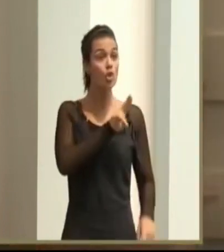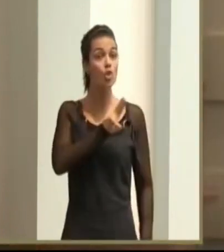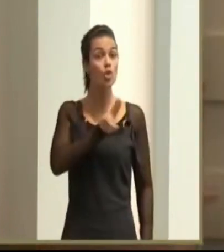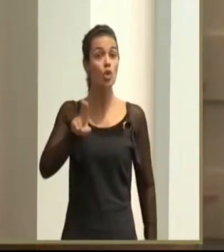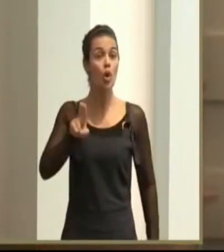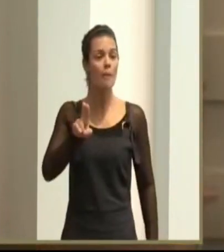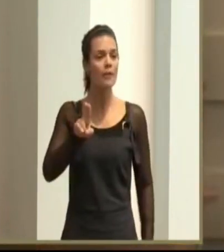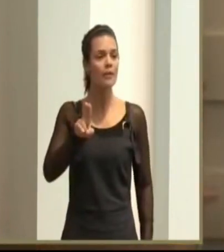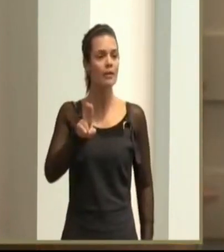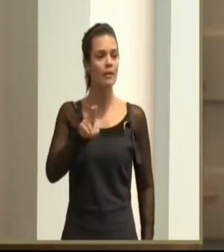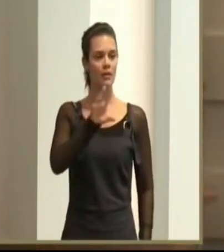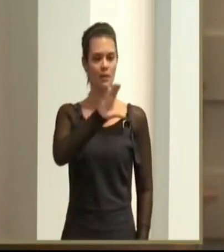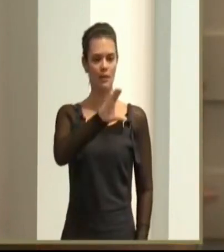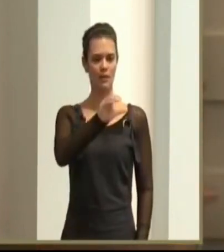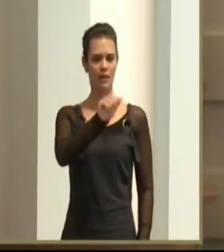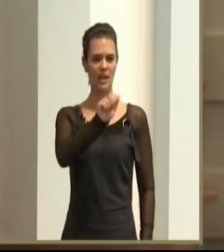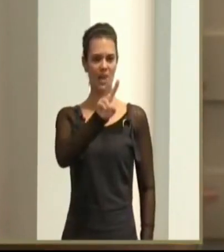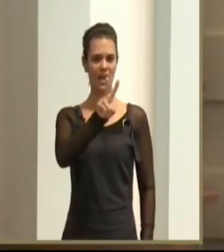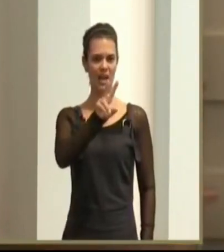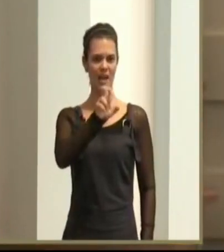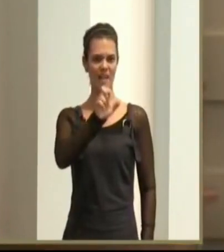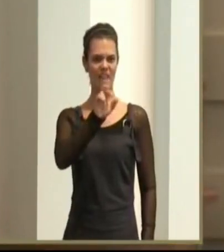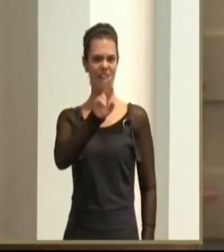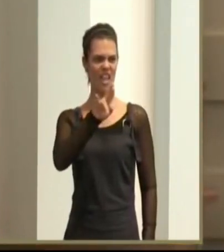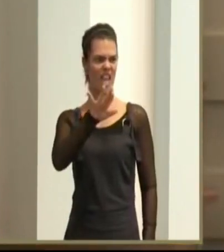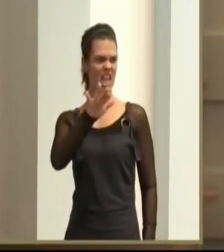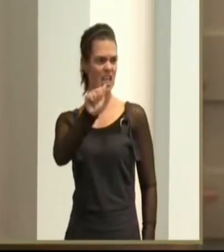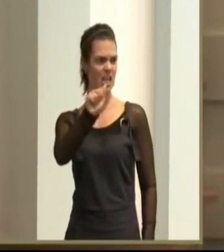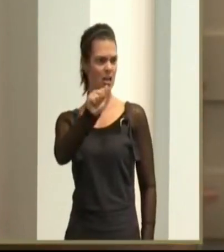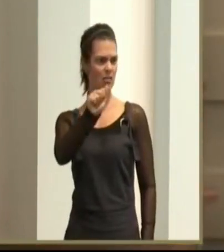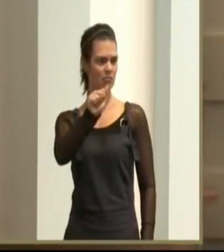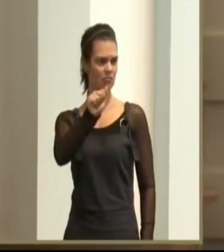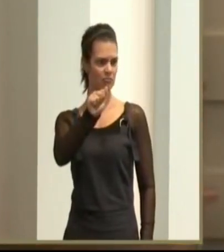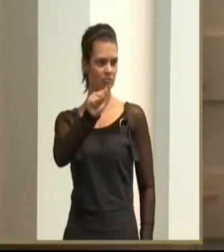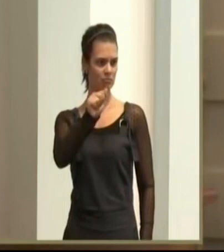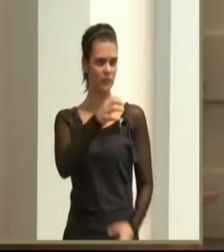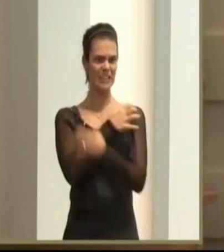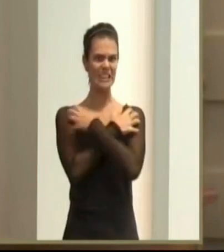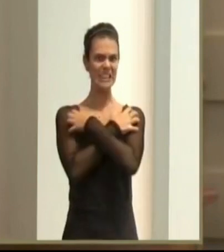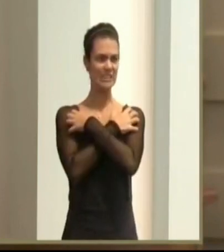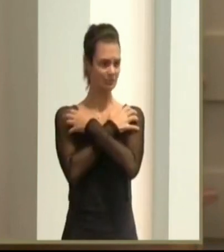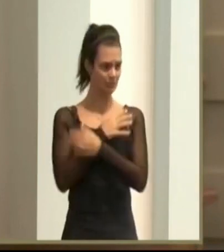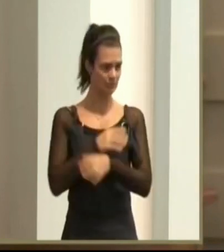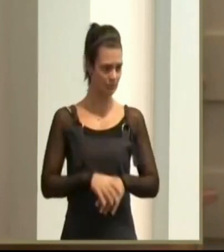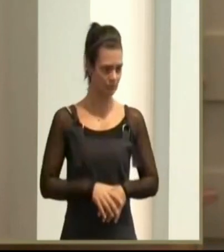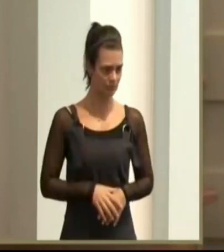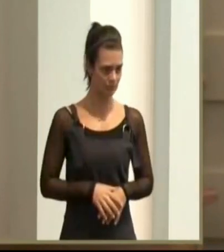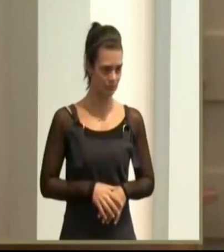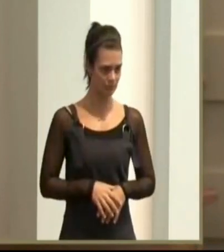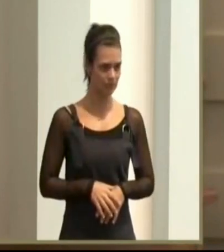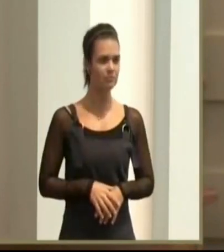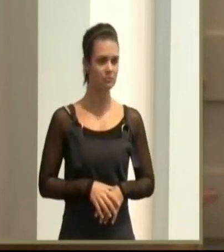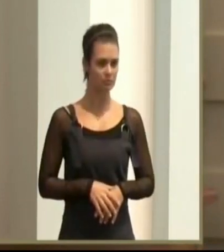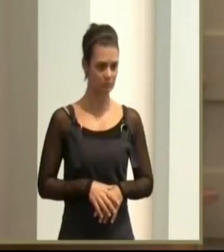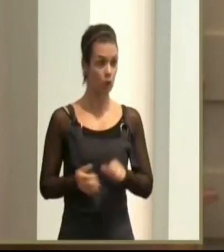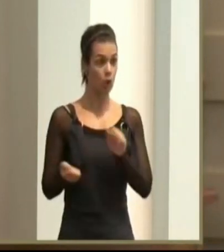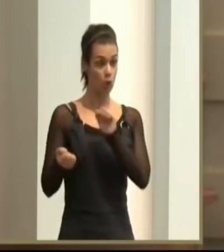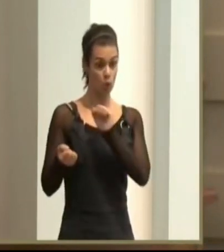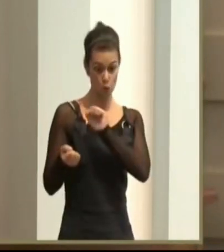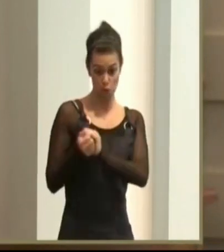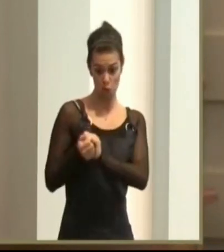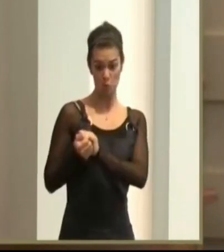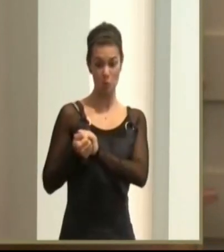caveira. Vem a sua crucificação, contado com os malfeitores,